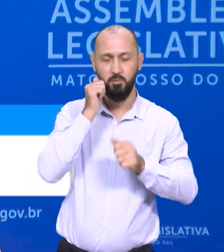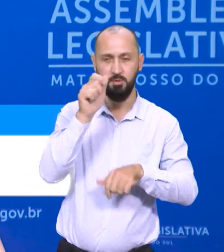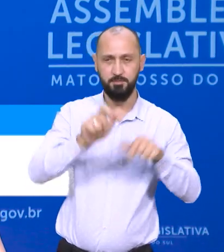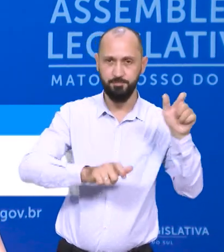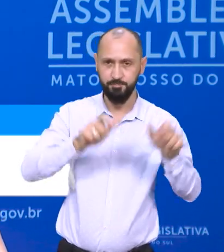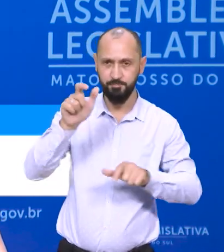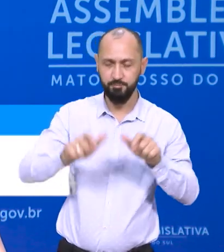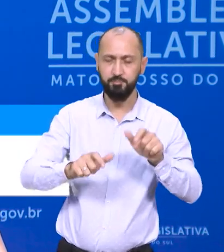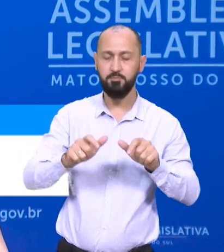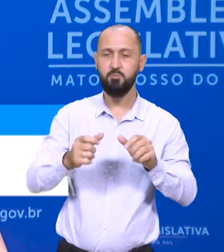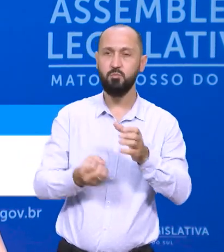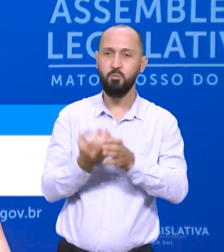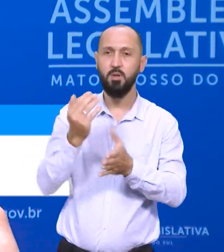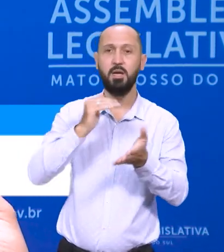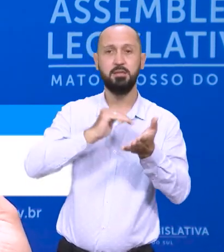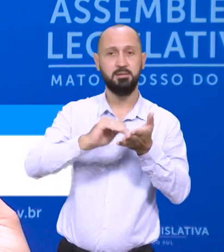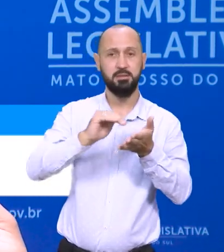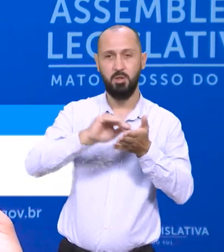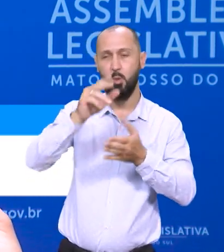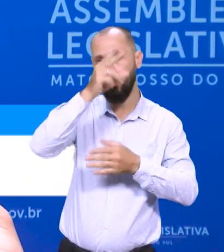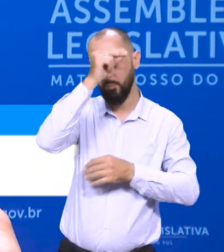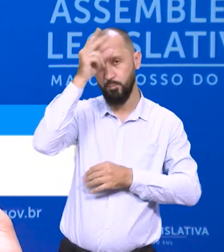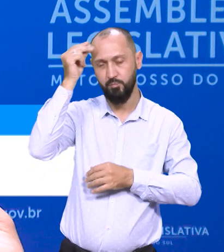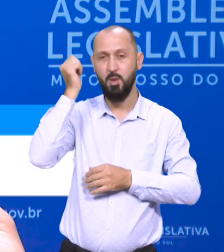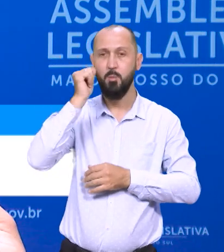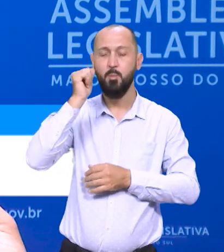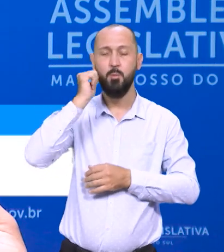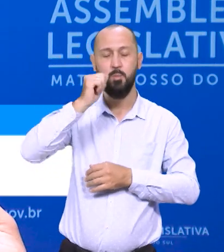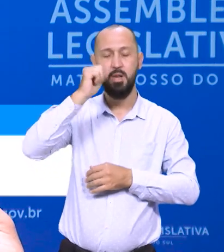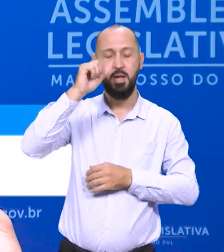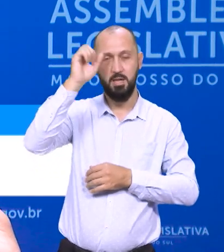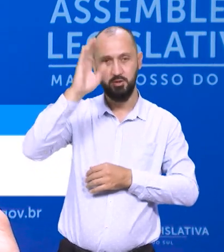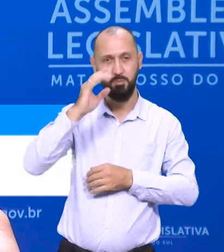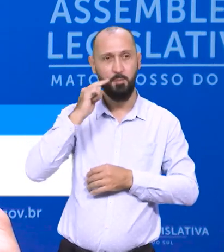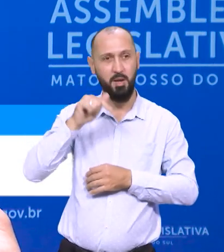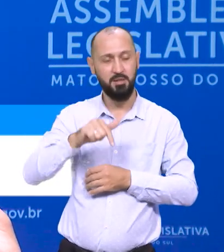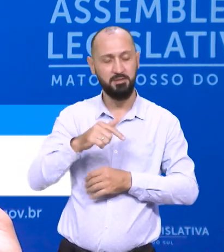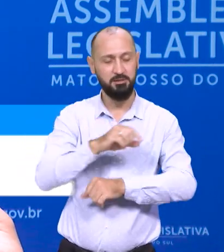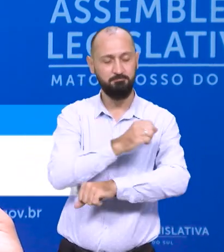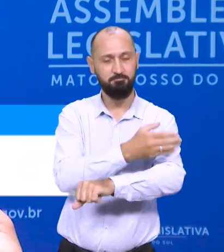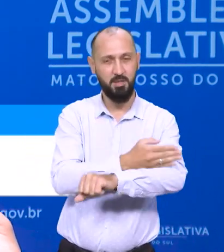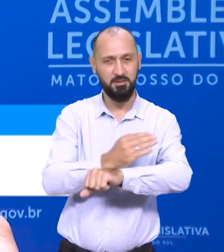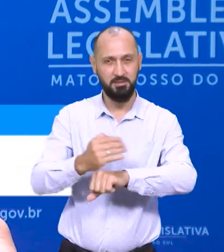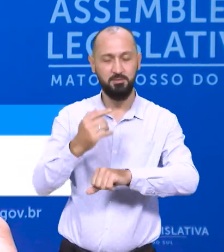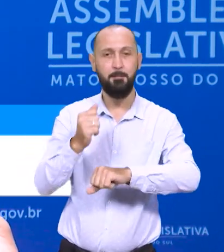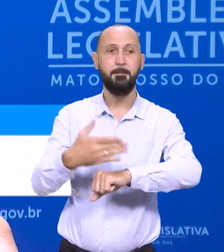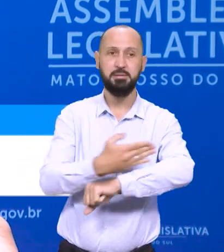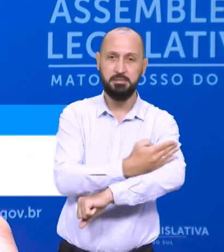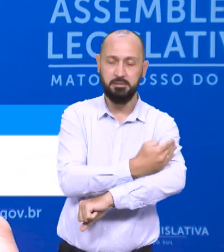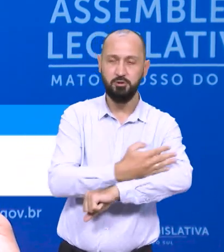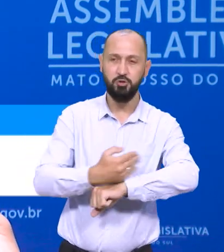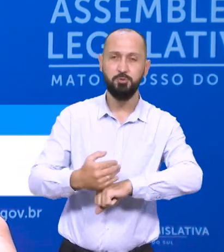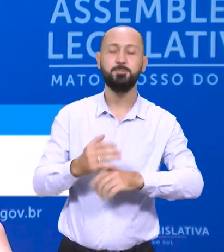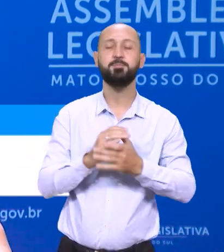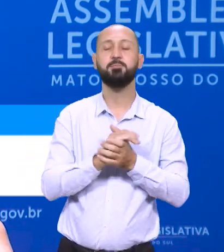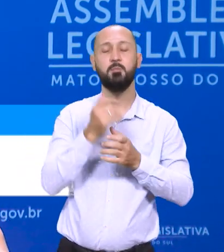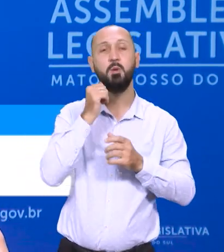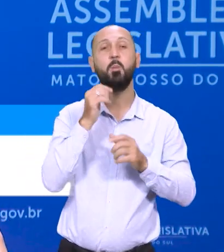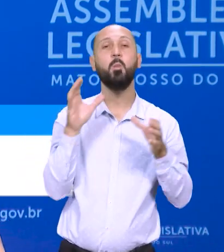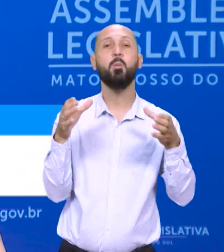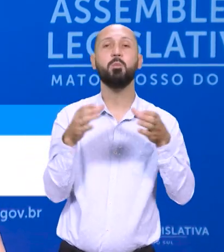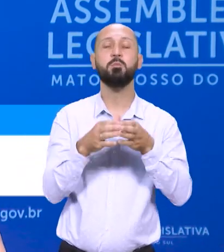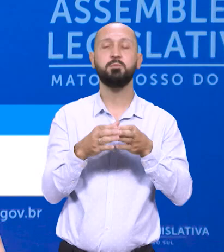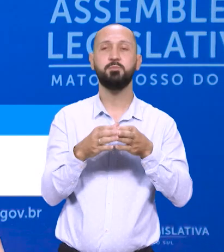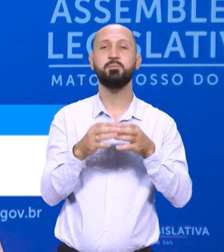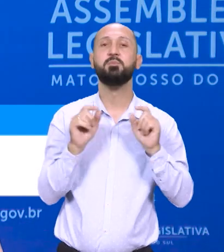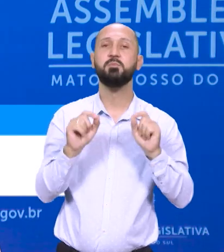mulheres, criamos a Secretaria Municipal da Mulher Brasilandense, temos um grupo de mulheres empreendedoras